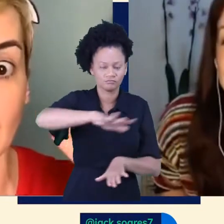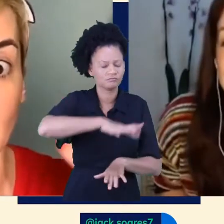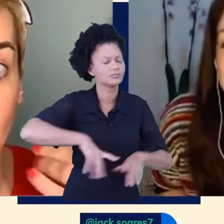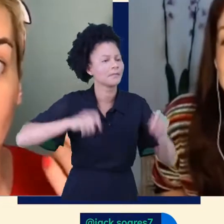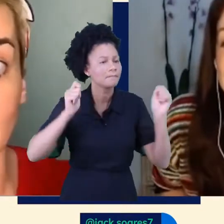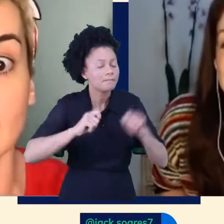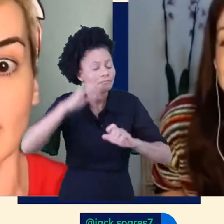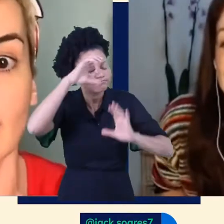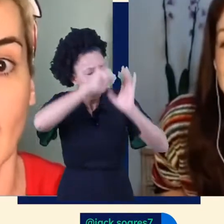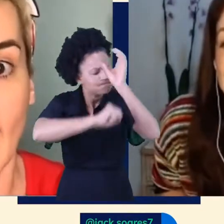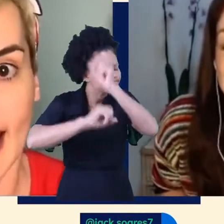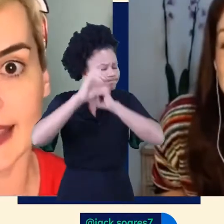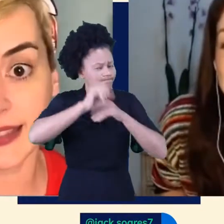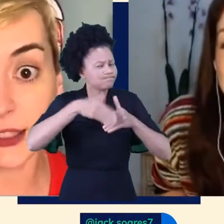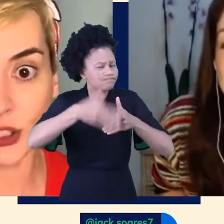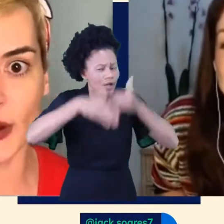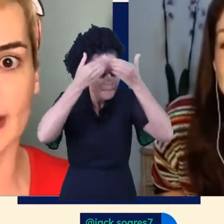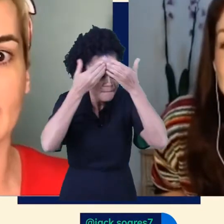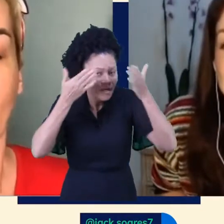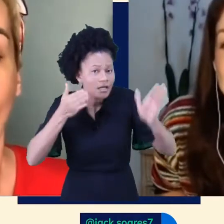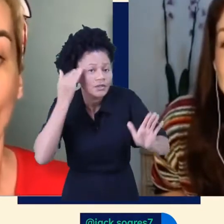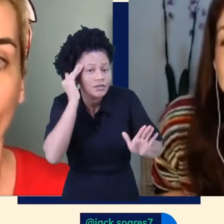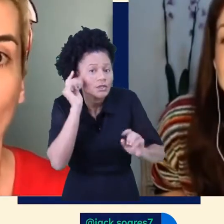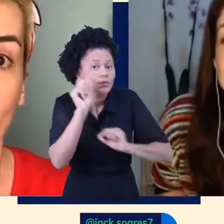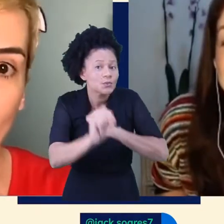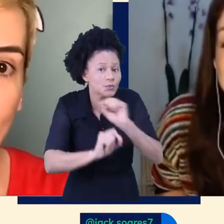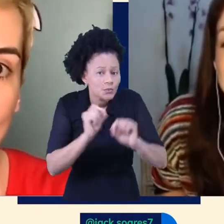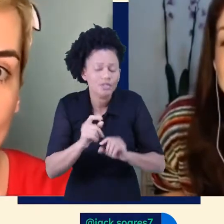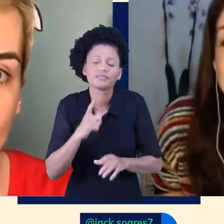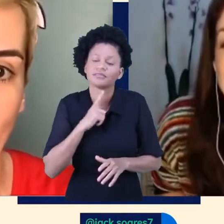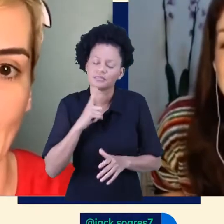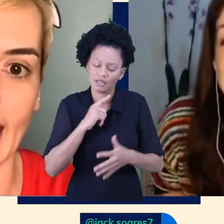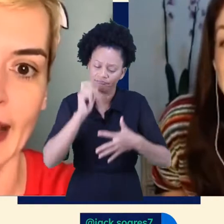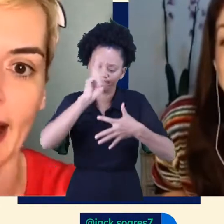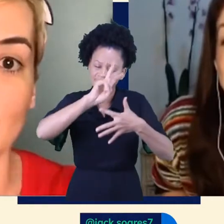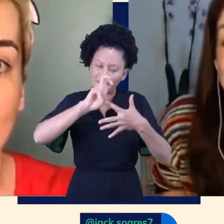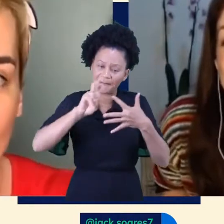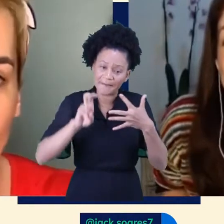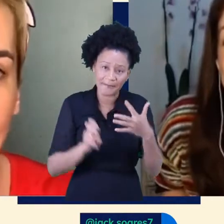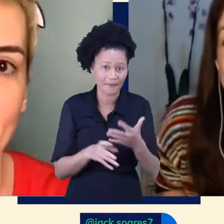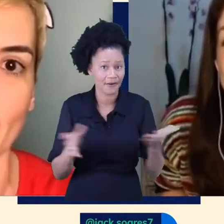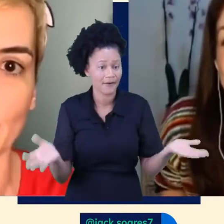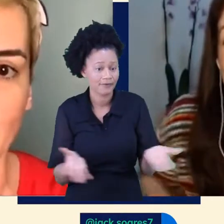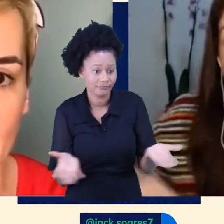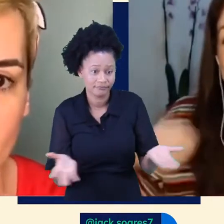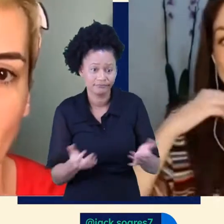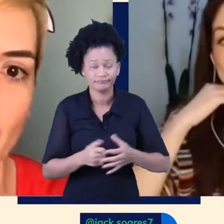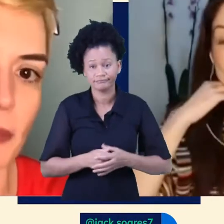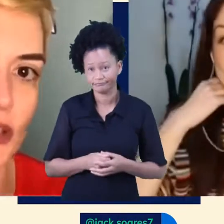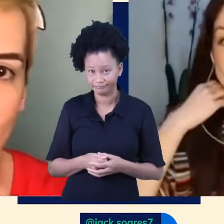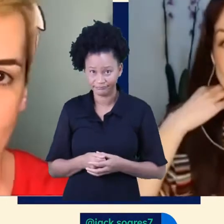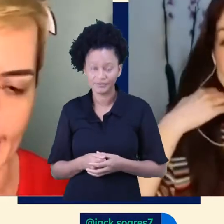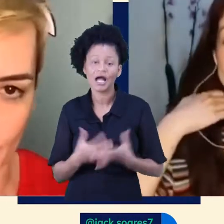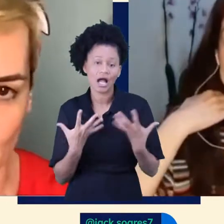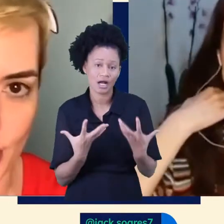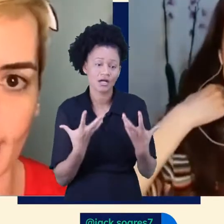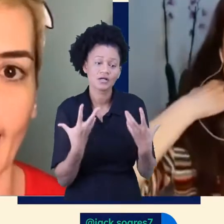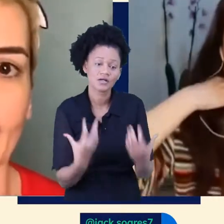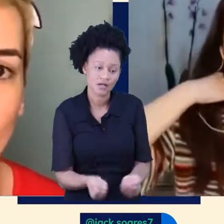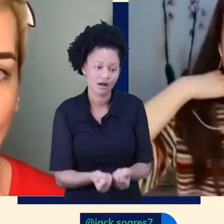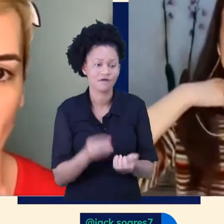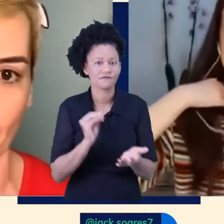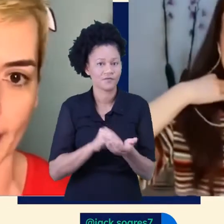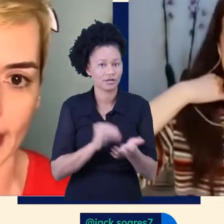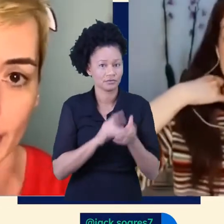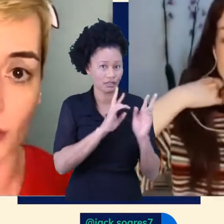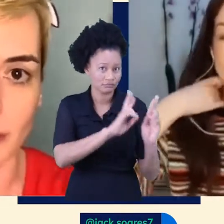nossa cabeça e entender que existem essas questões. Agora, o que não vamos admitir aqui é falta de respeito e pessoas querendo